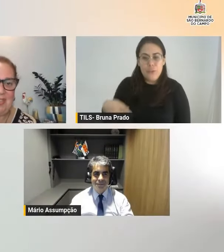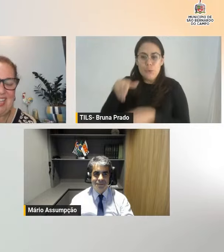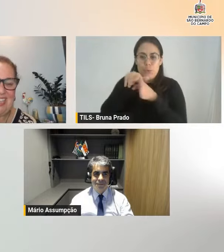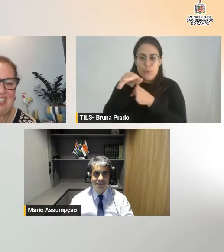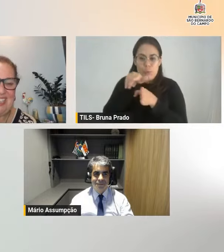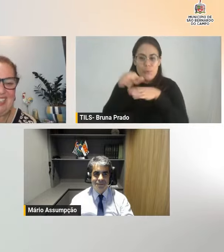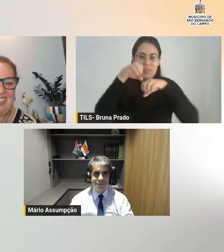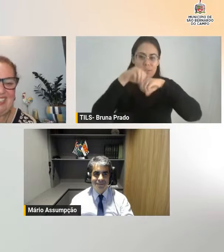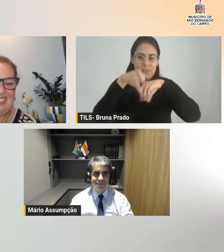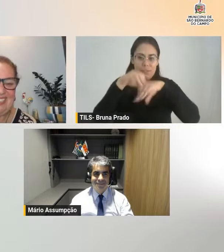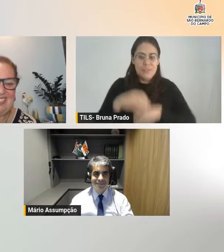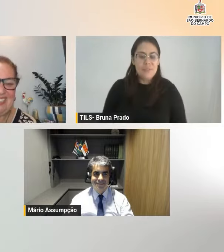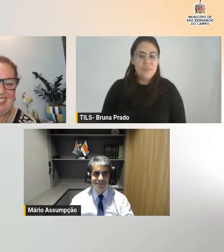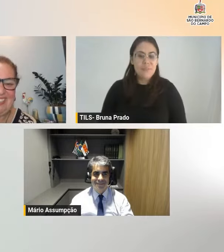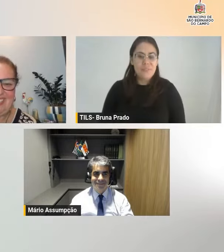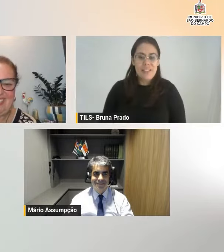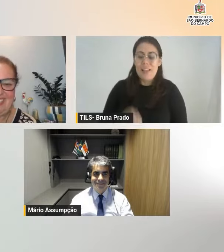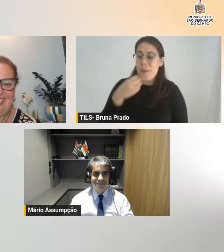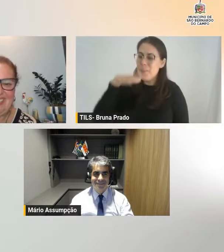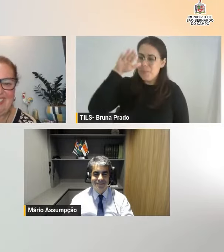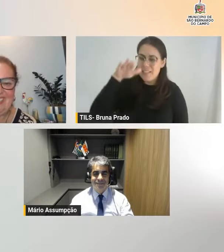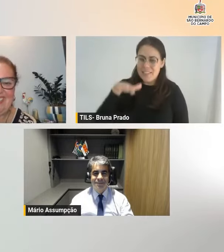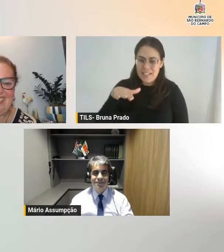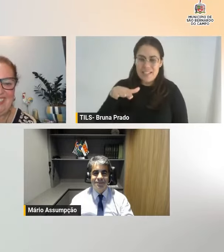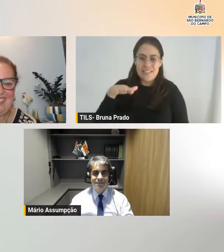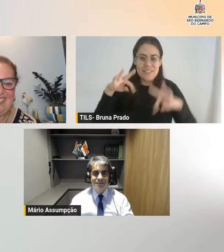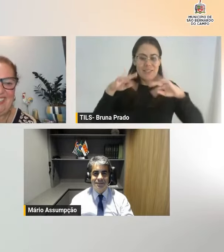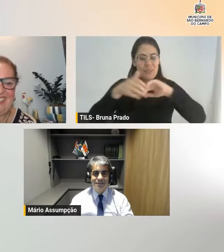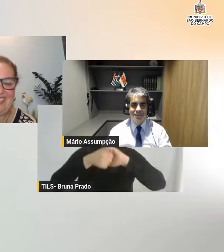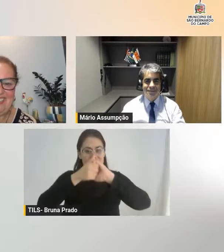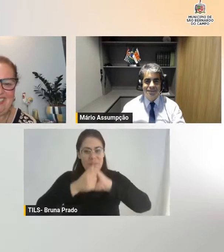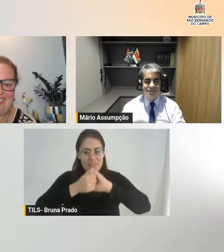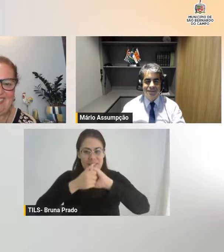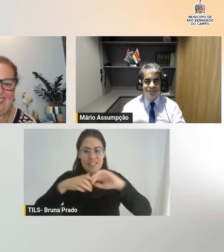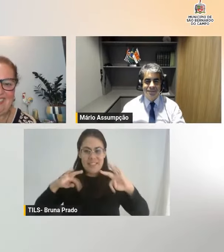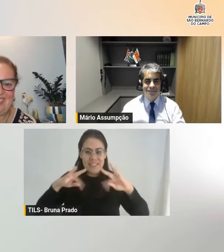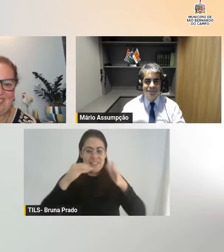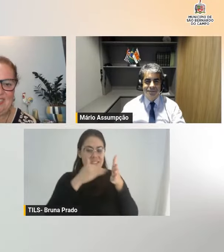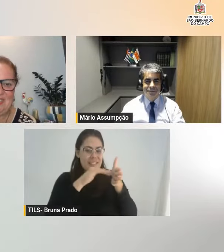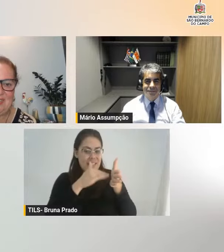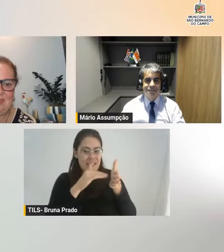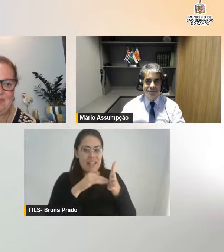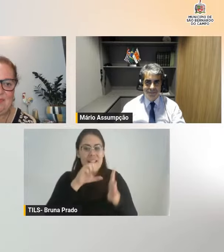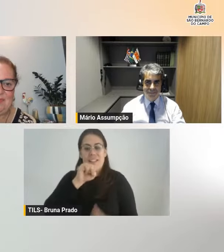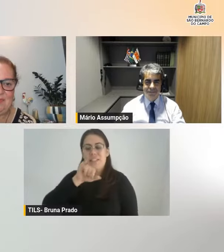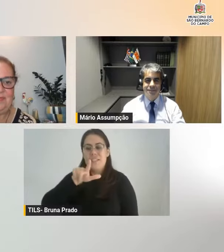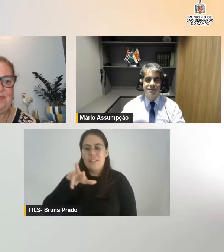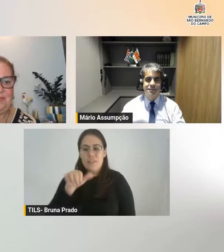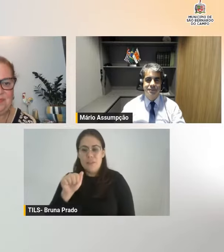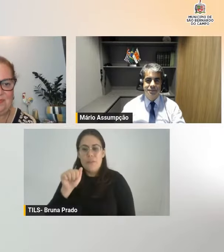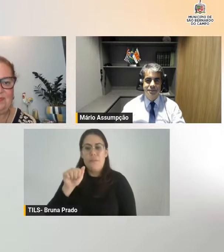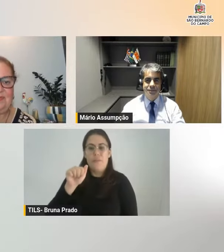Boa tarde. Boa tarde, cumprimento a todos, secretária Silvia Donine, doutor Mário, Rosinha,